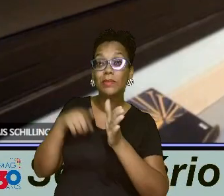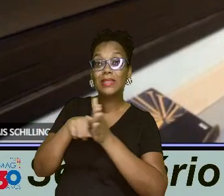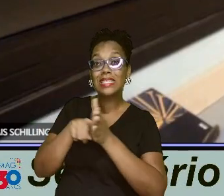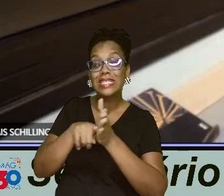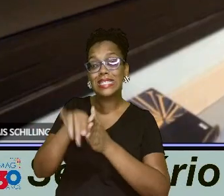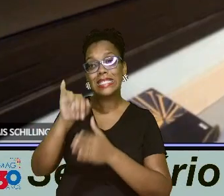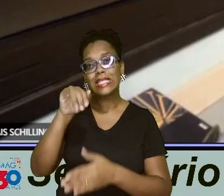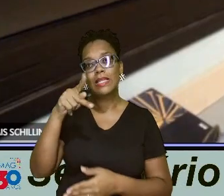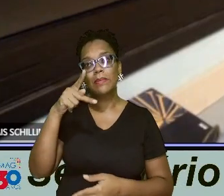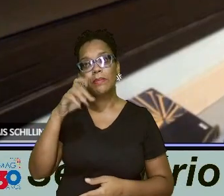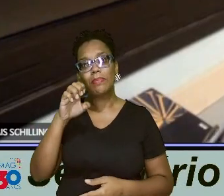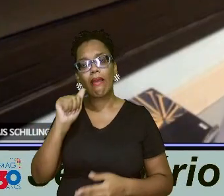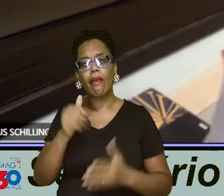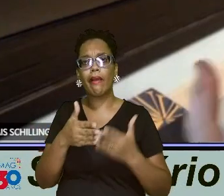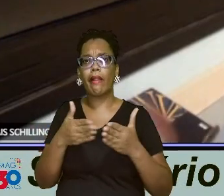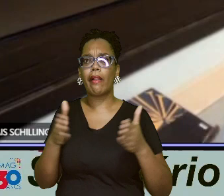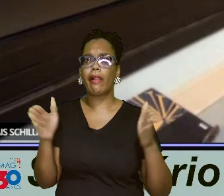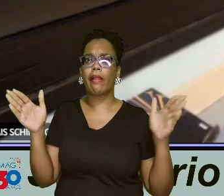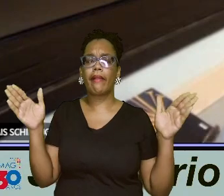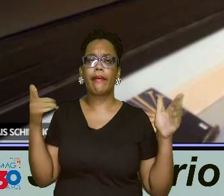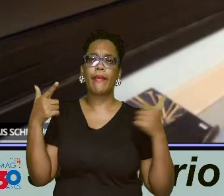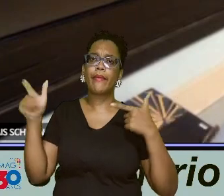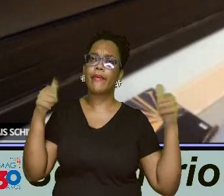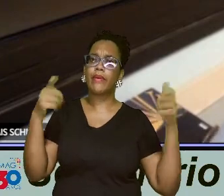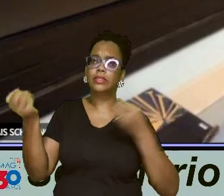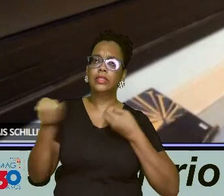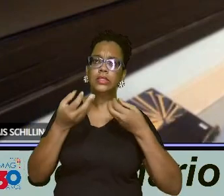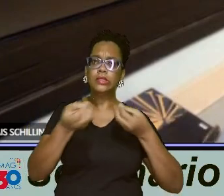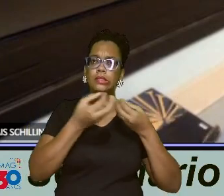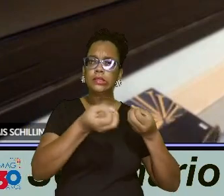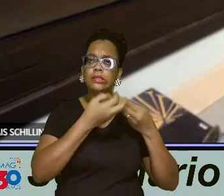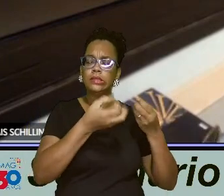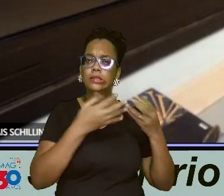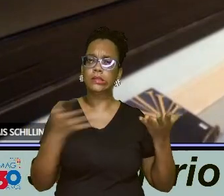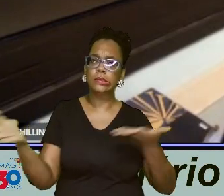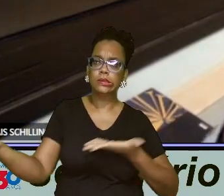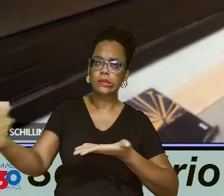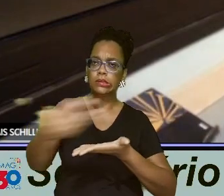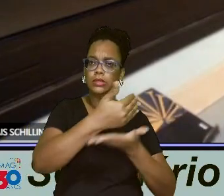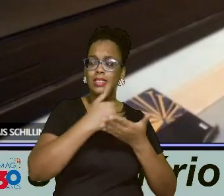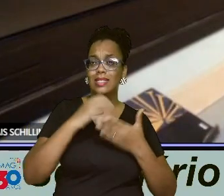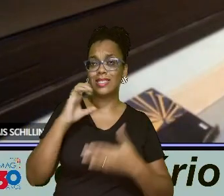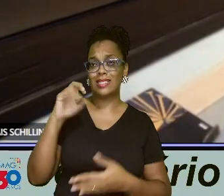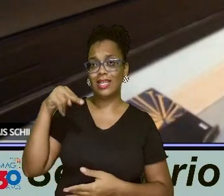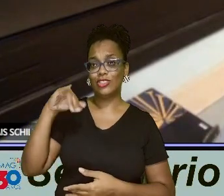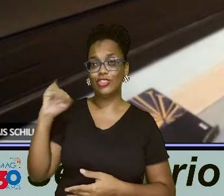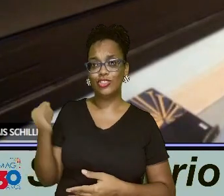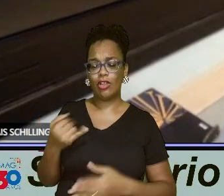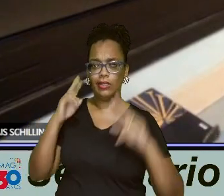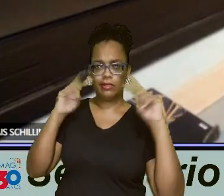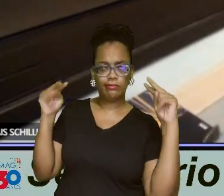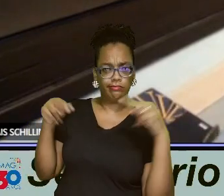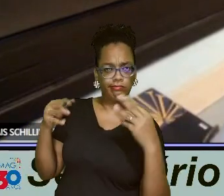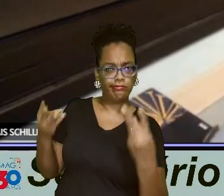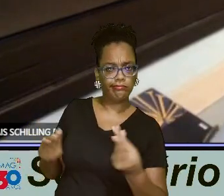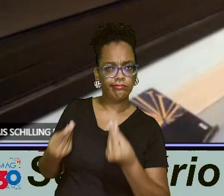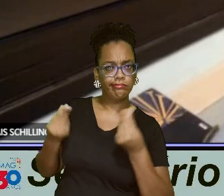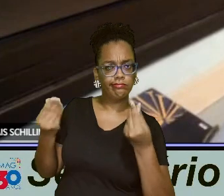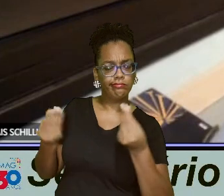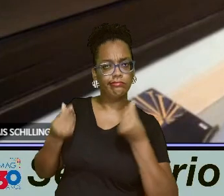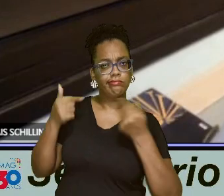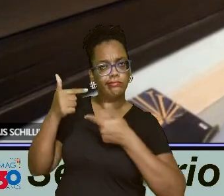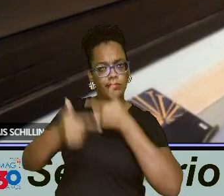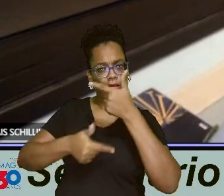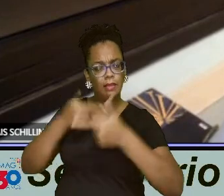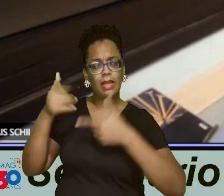se escancara, né? E a partir dali outras informações começam a ser colhidas, o próprio CNJ lança um olhar mais qualificado para isso, começa a